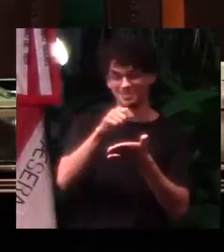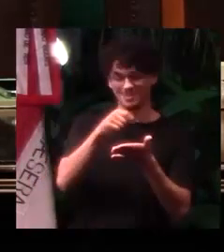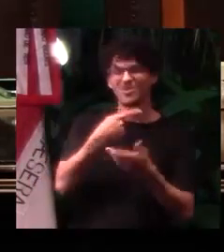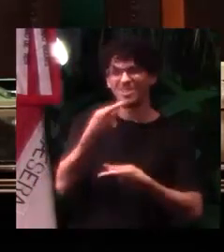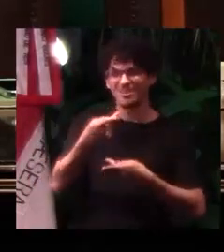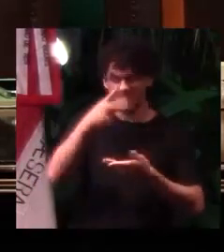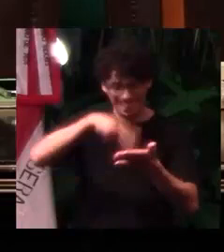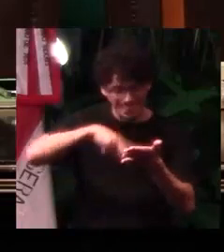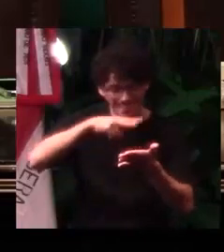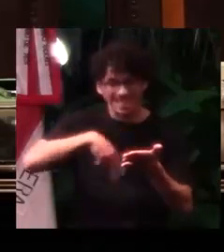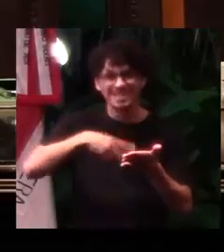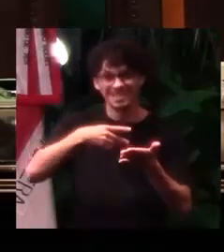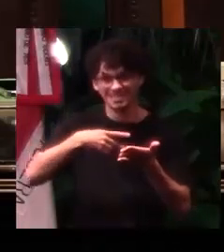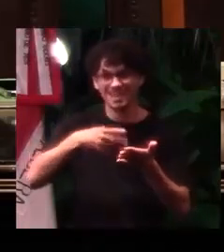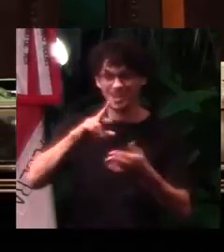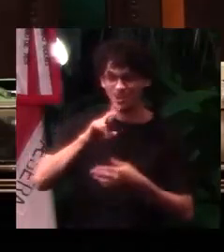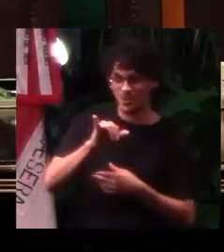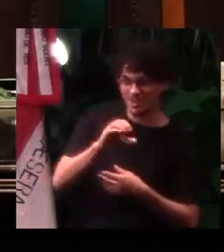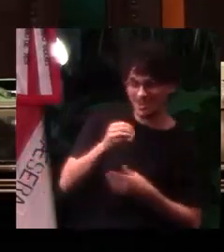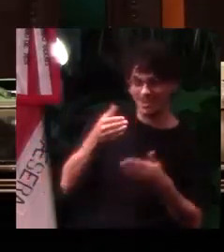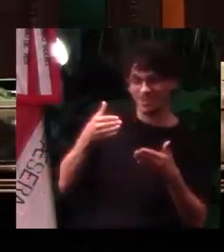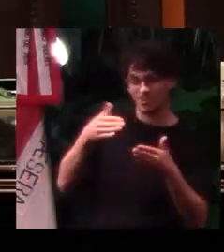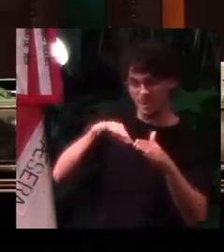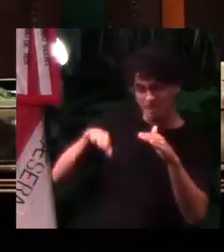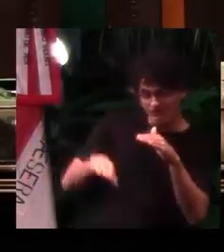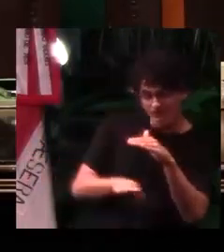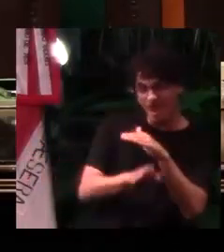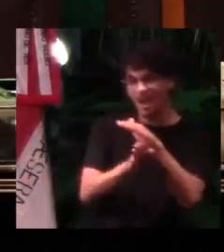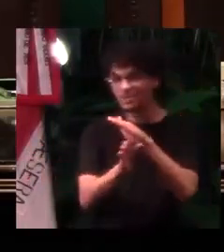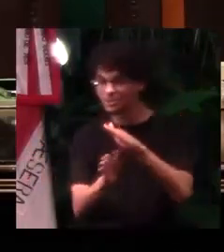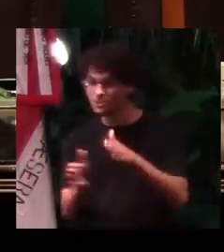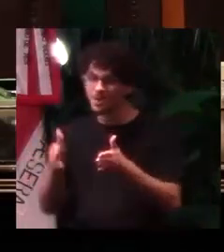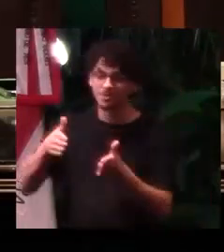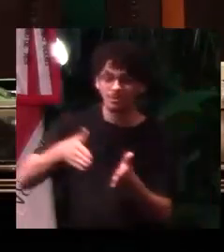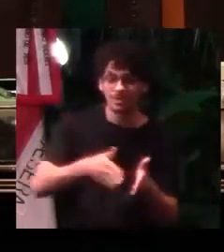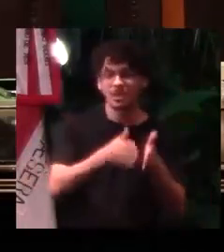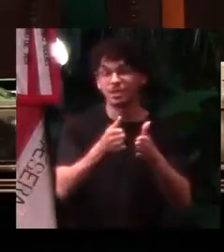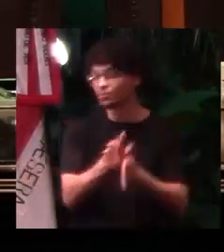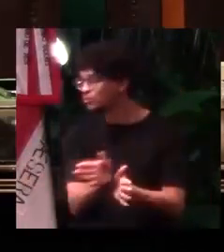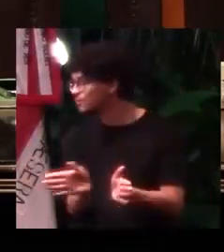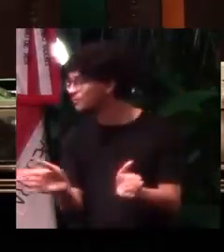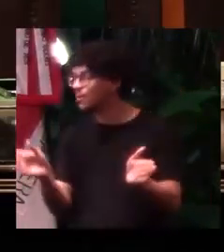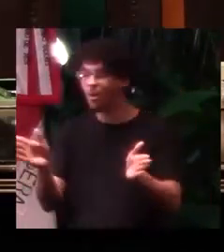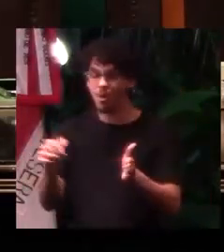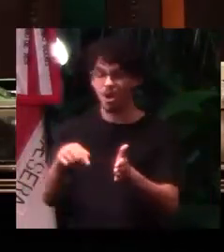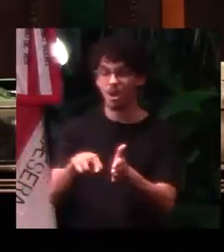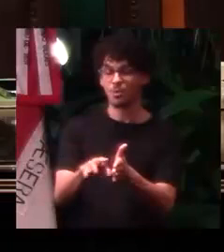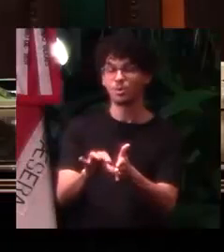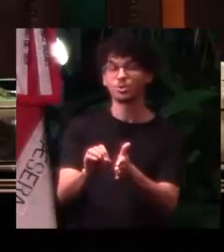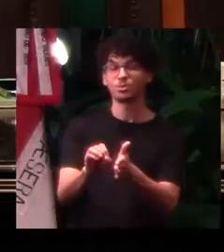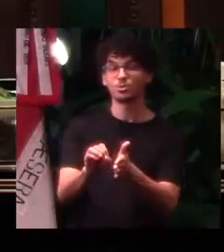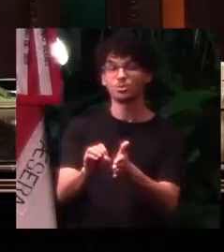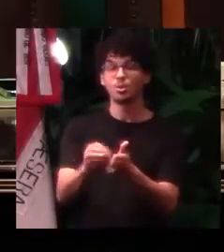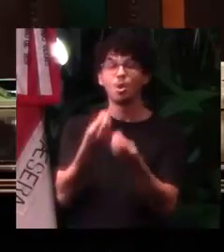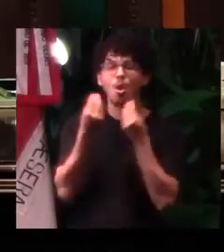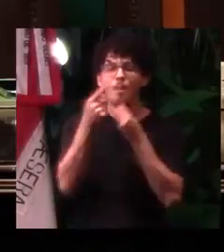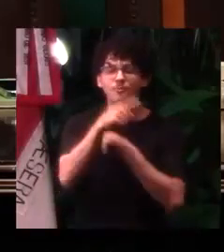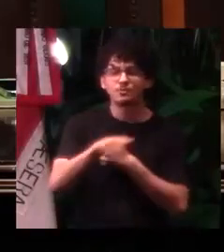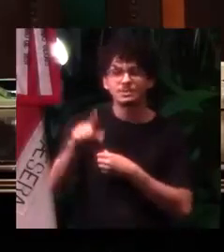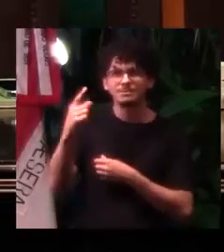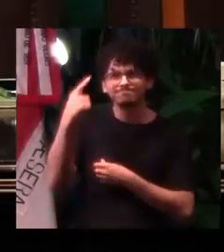rio abaixo, rio adentro, rio afora, o rio. Né? No momento em que você faz essa